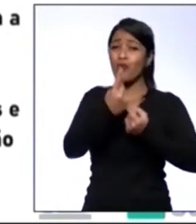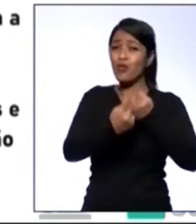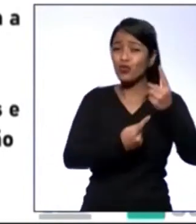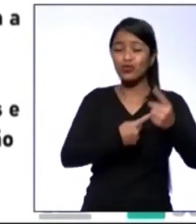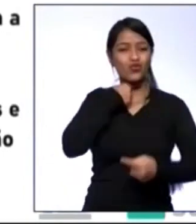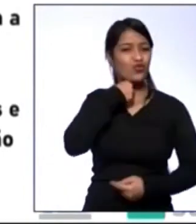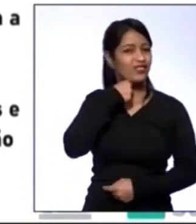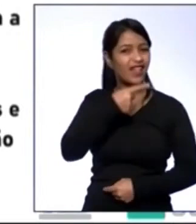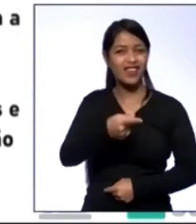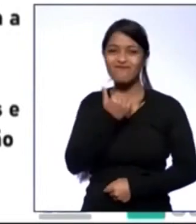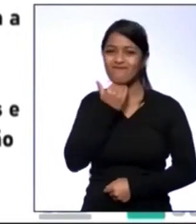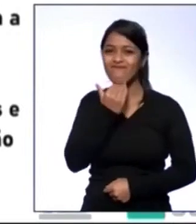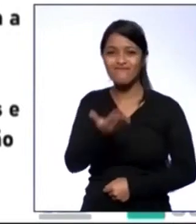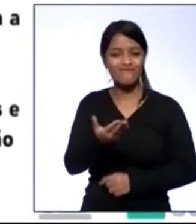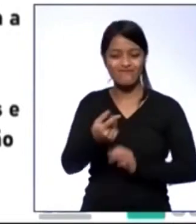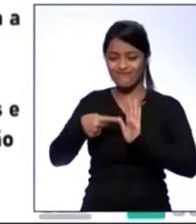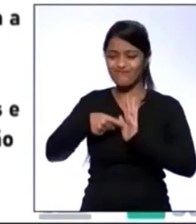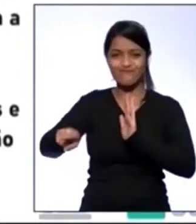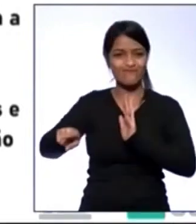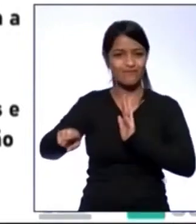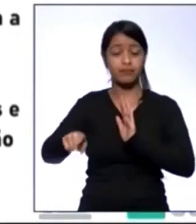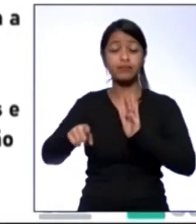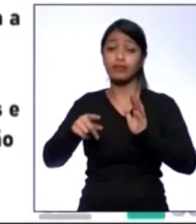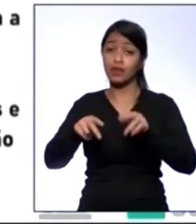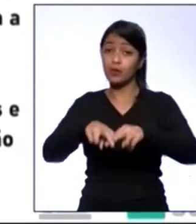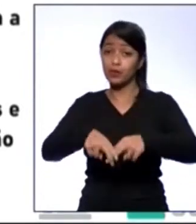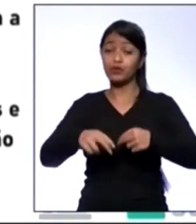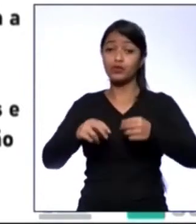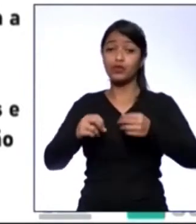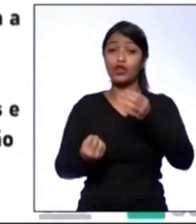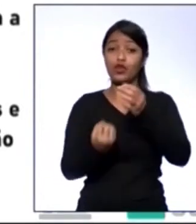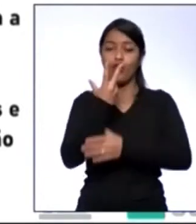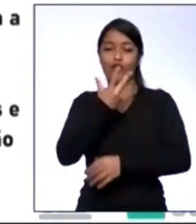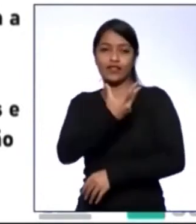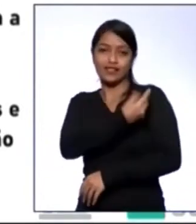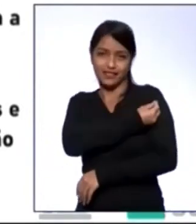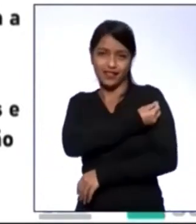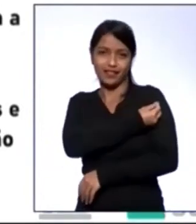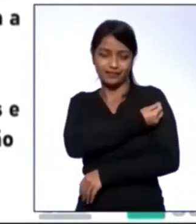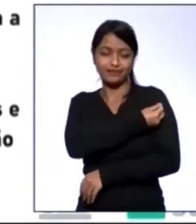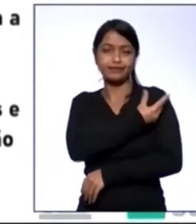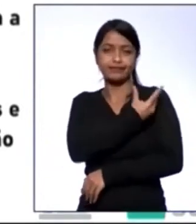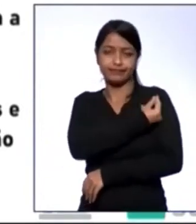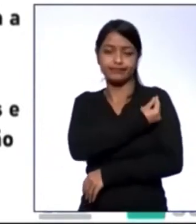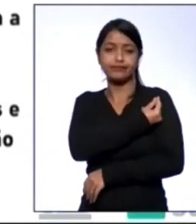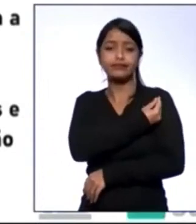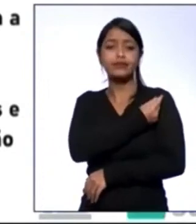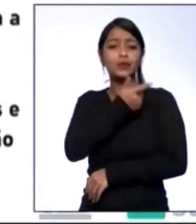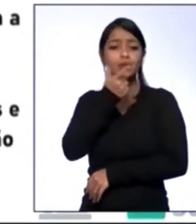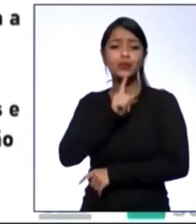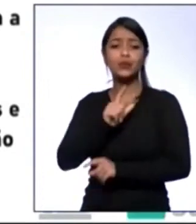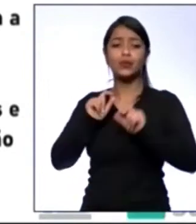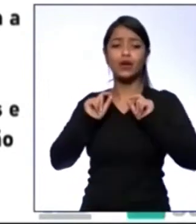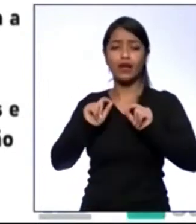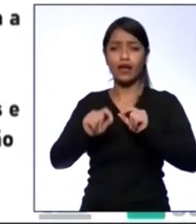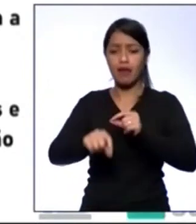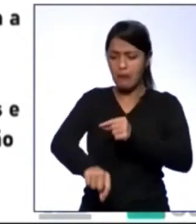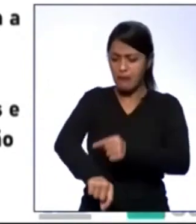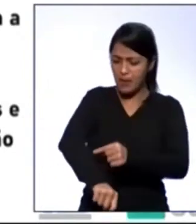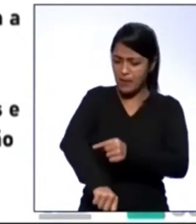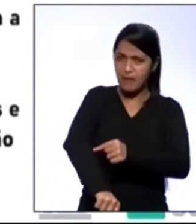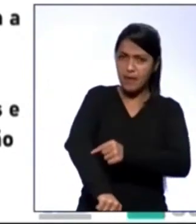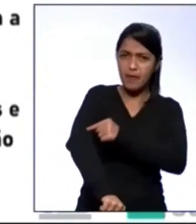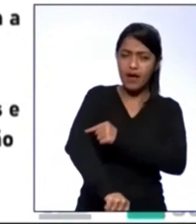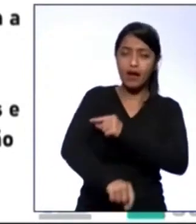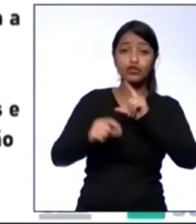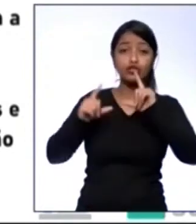suficiente. Foi desenvolvida uma vacina contra o HPV que reduz em até 90% as verrugas